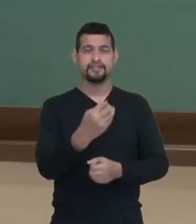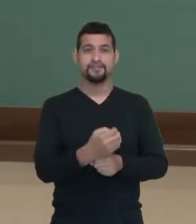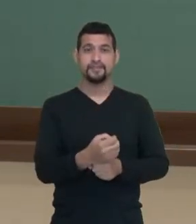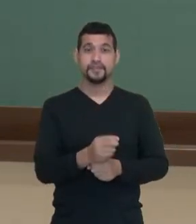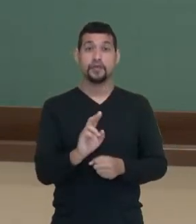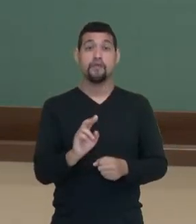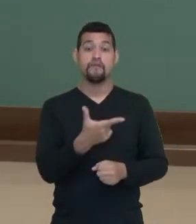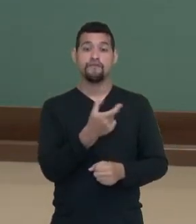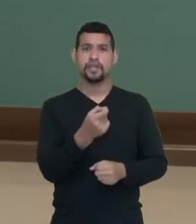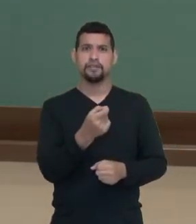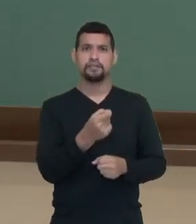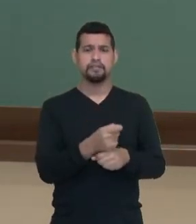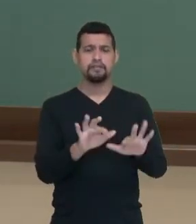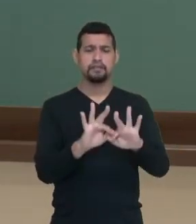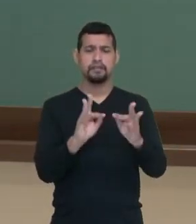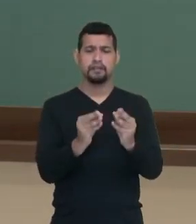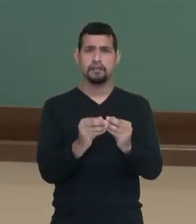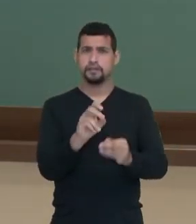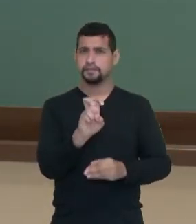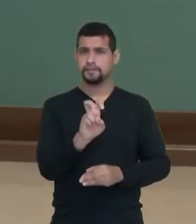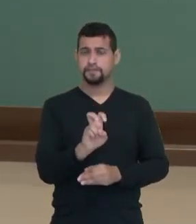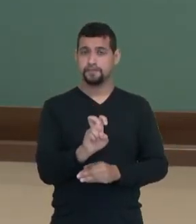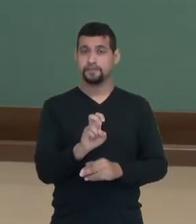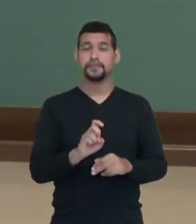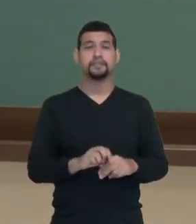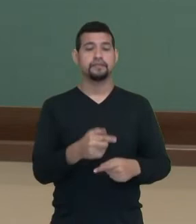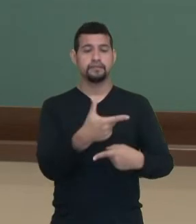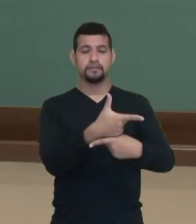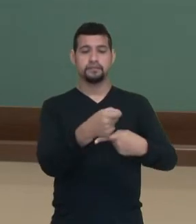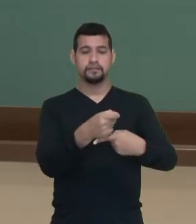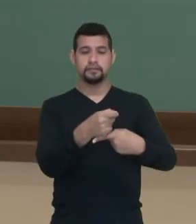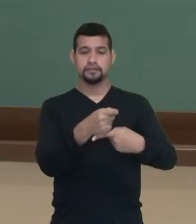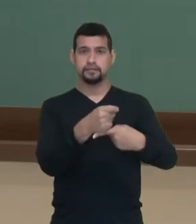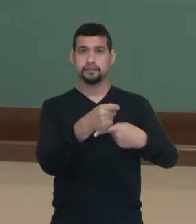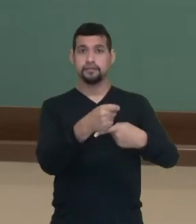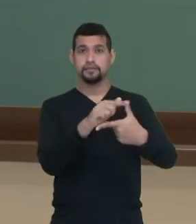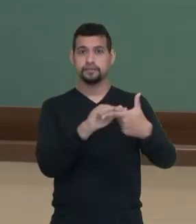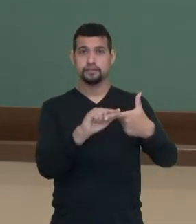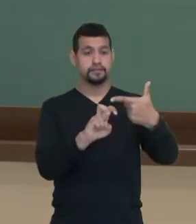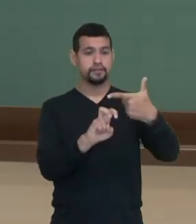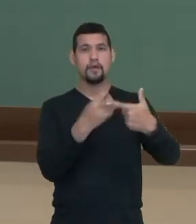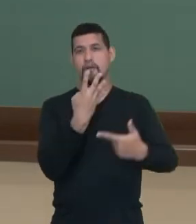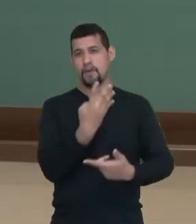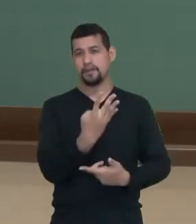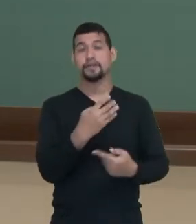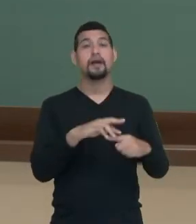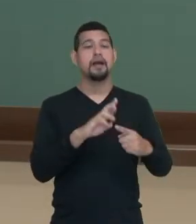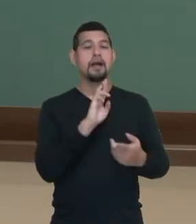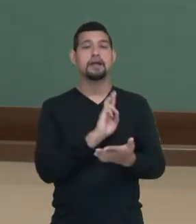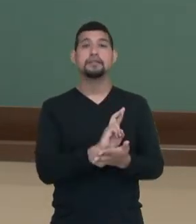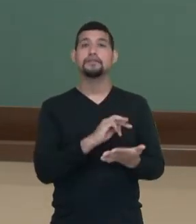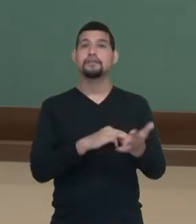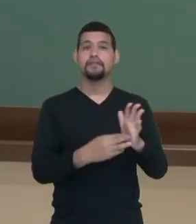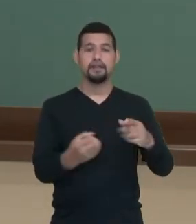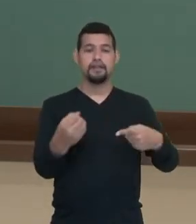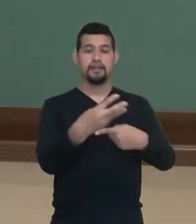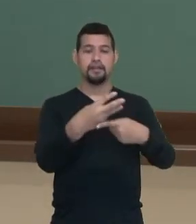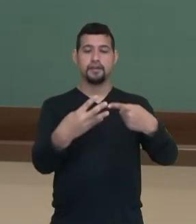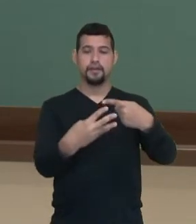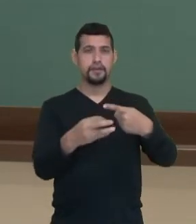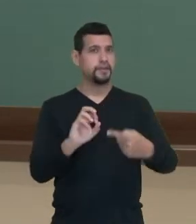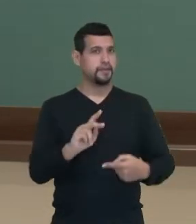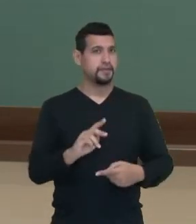o 20, simplificou por 5. 20 dividido por 5, 4. Então, a razão, 3/4,